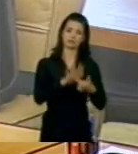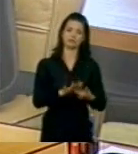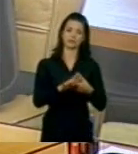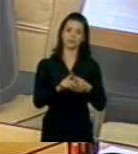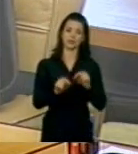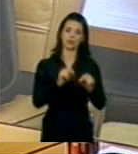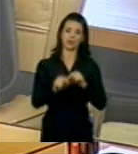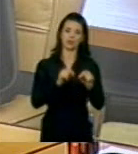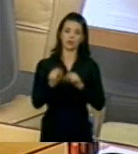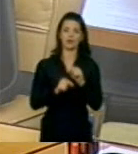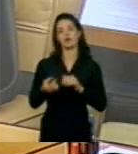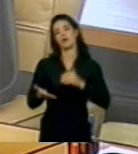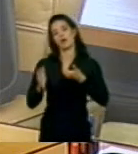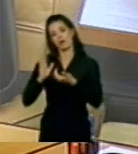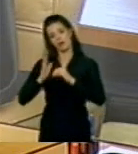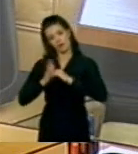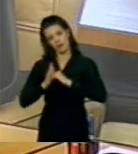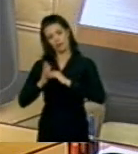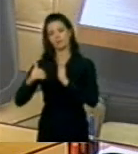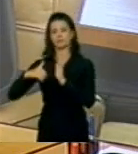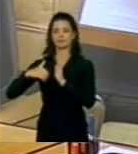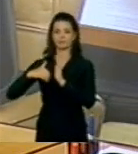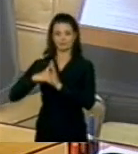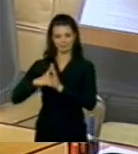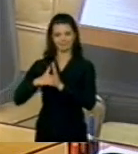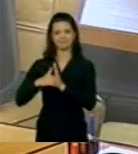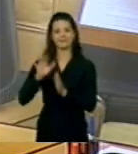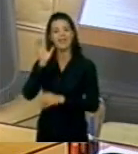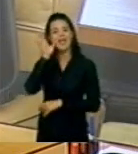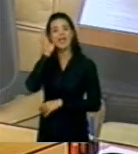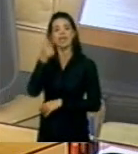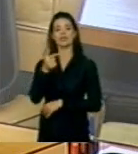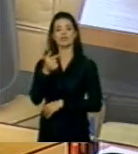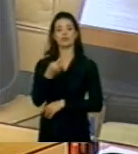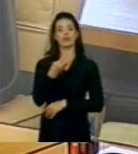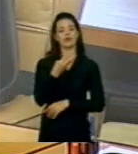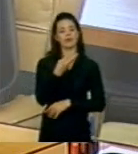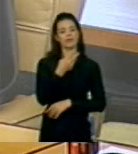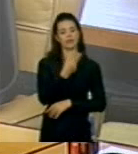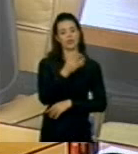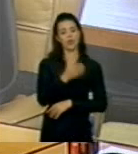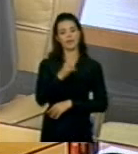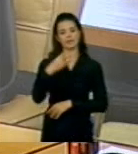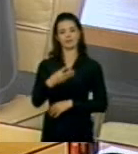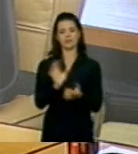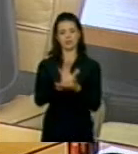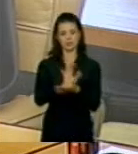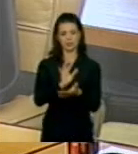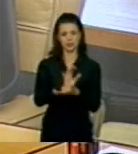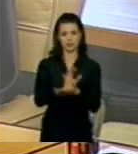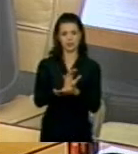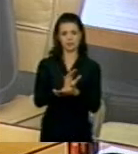a competência da Câmara dos Deputados e do Senado Federal decidir por 2/3 de seus membros sobre